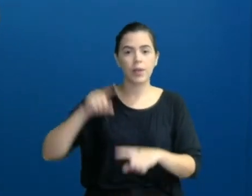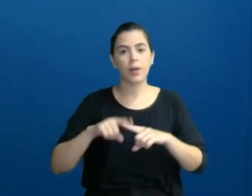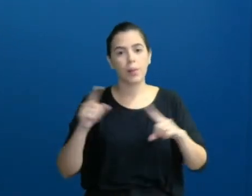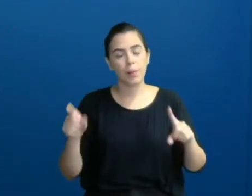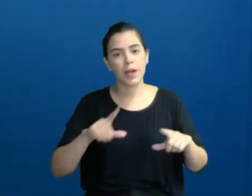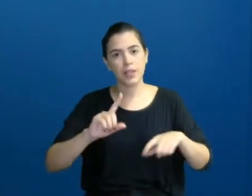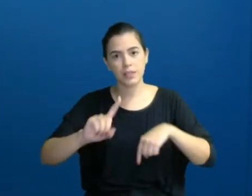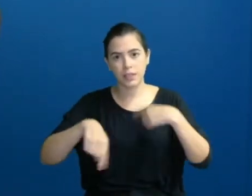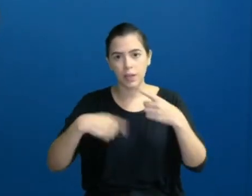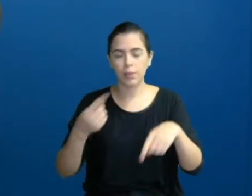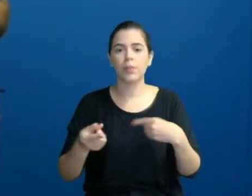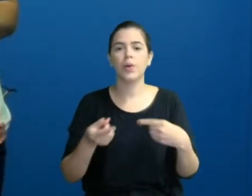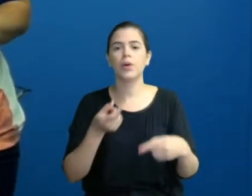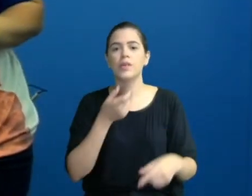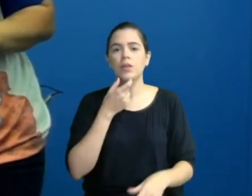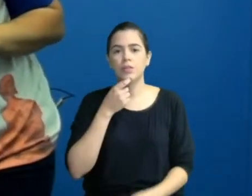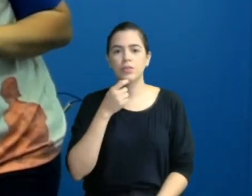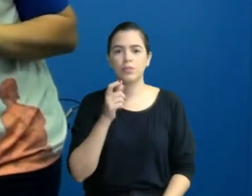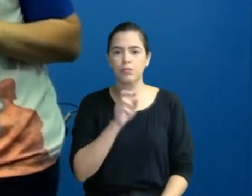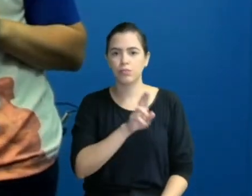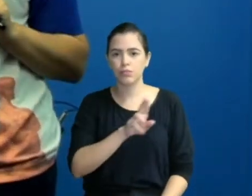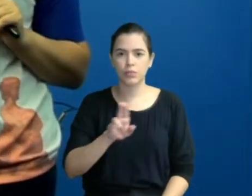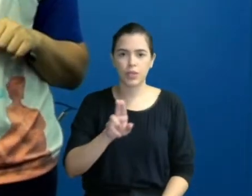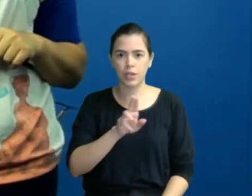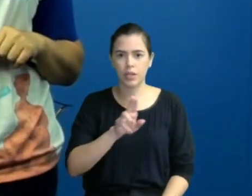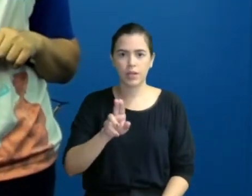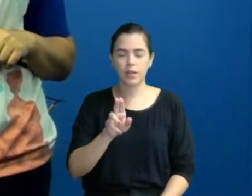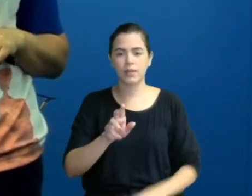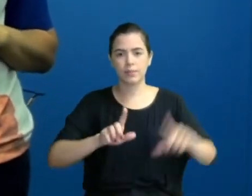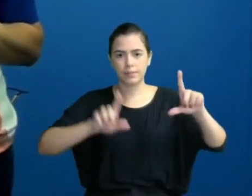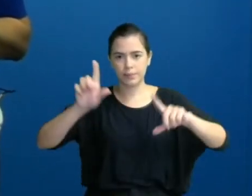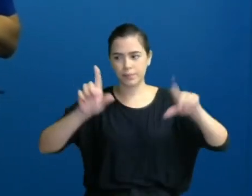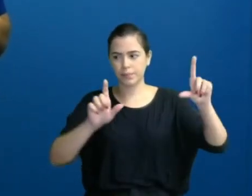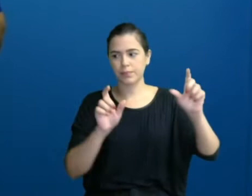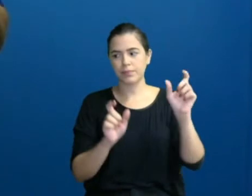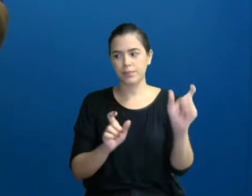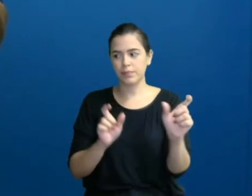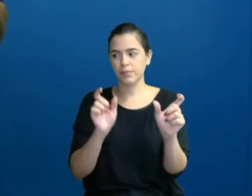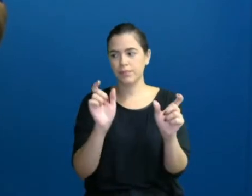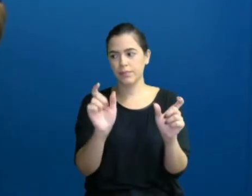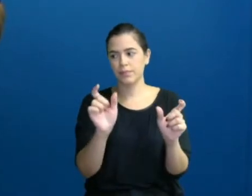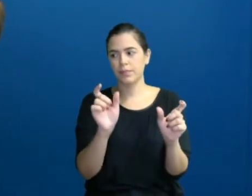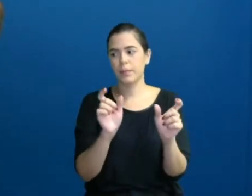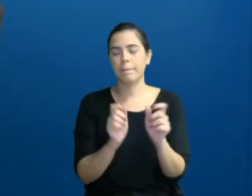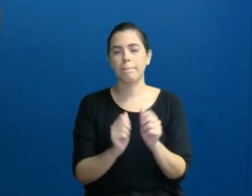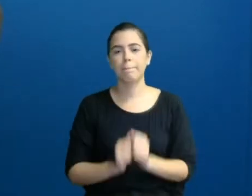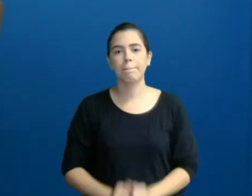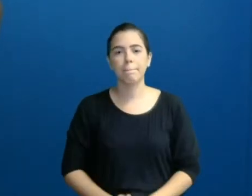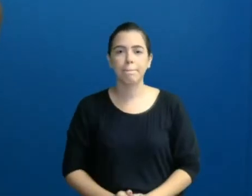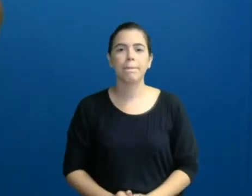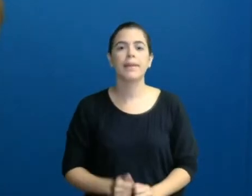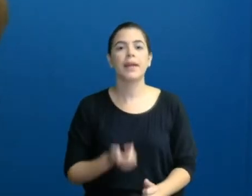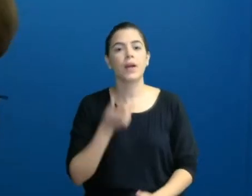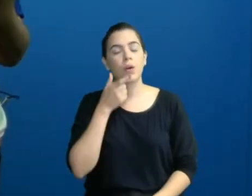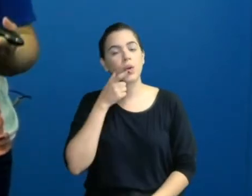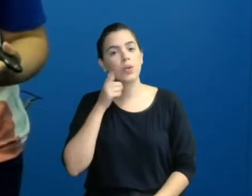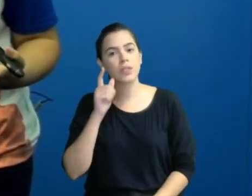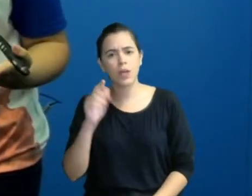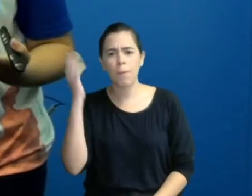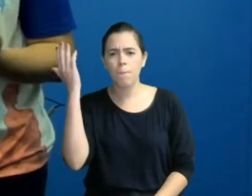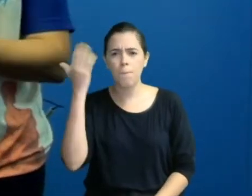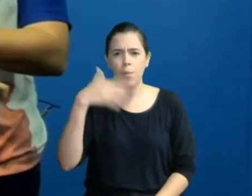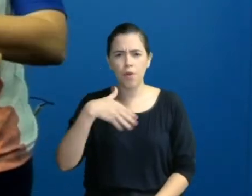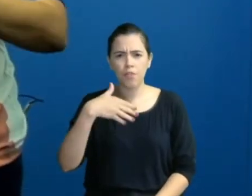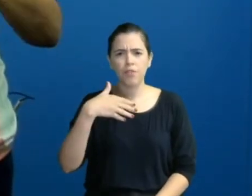certos irmãos, que eu não consigo pronunciar o nome, mas vai aparecer aqui na tela o nome dele para vocês, que eles conseguiram